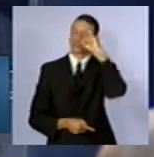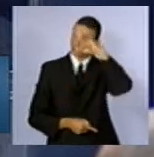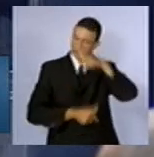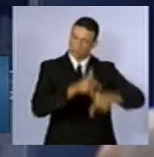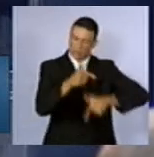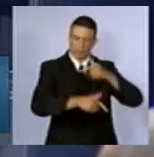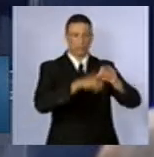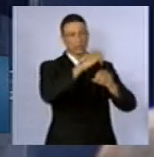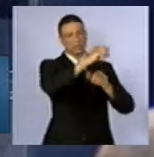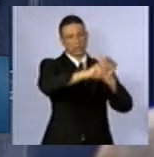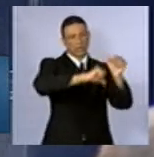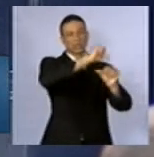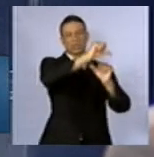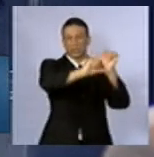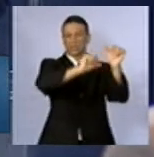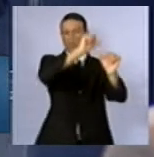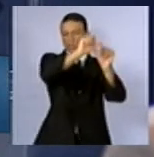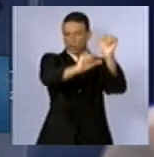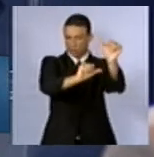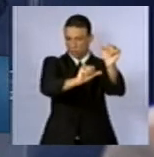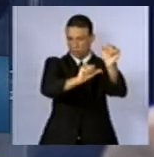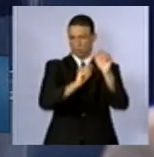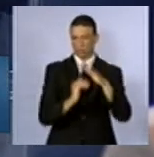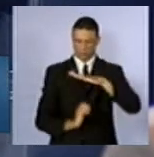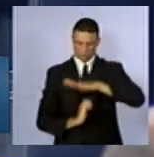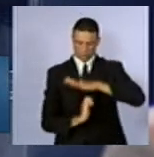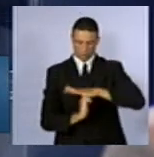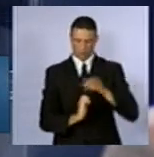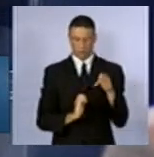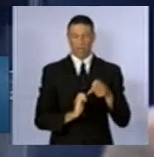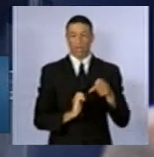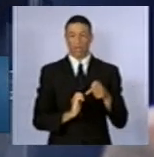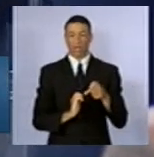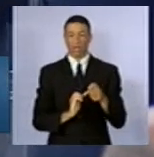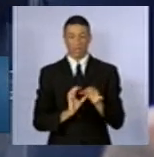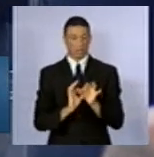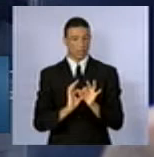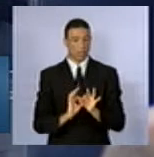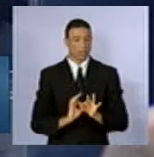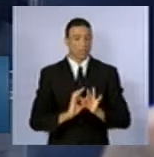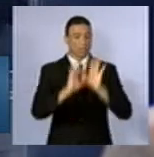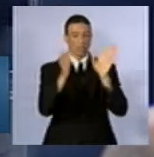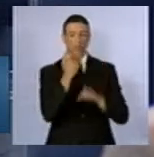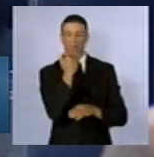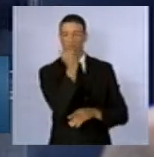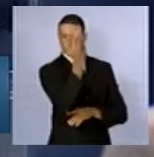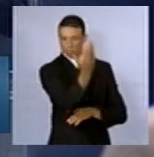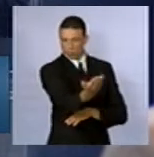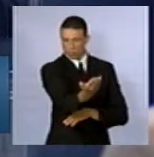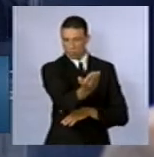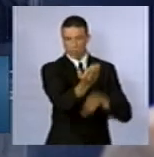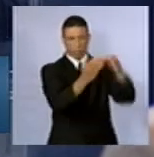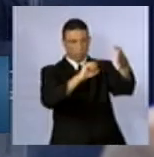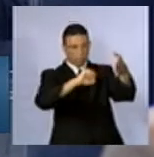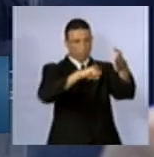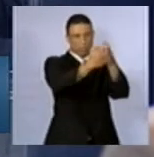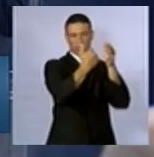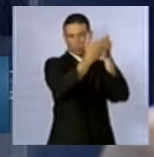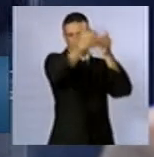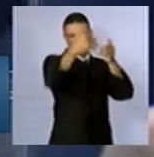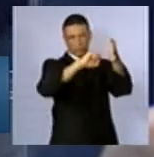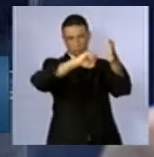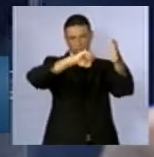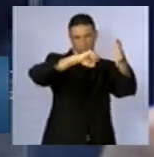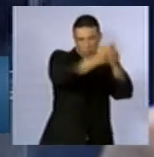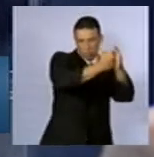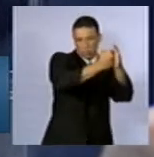a gente em princípio o operador ele não libera a transmissora desligar a linha